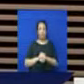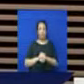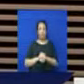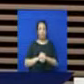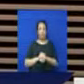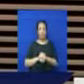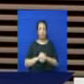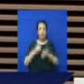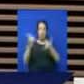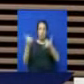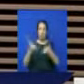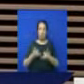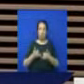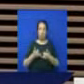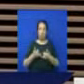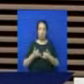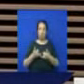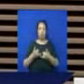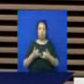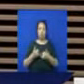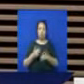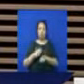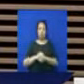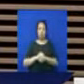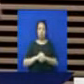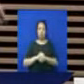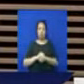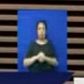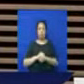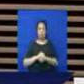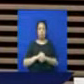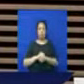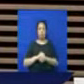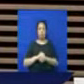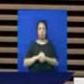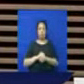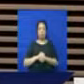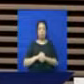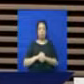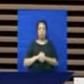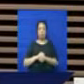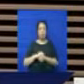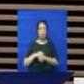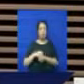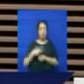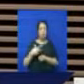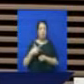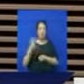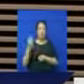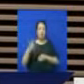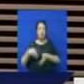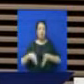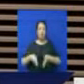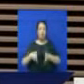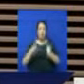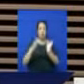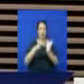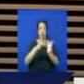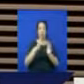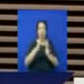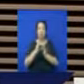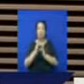estavam se afastando do caminho de Cristo, estavam um pouco desviados, e que ali eu vi as